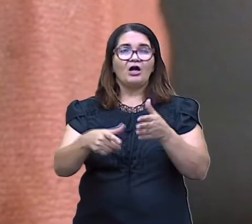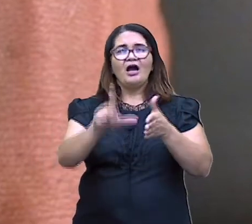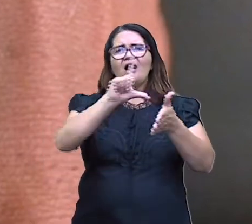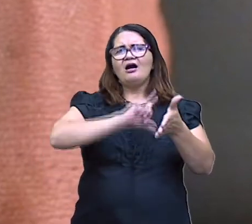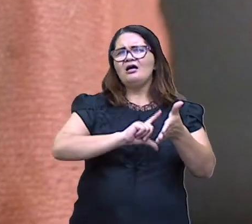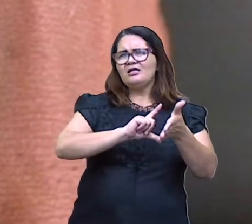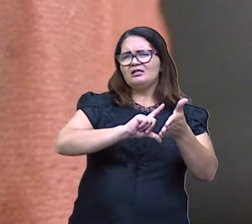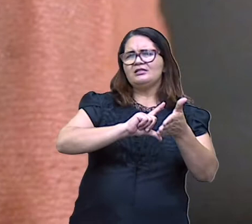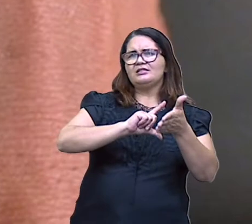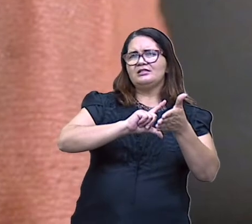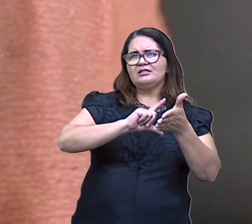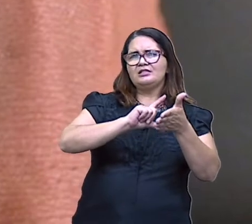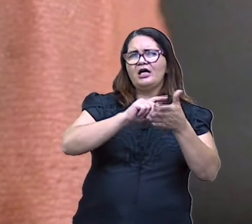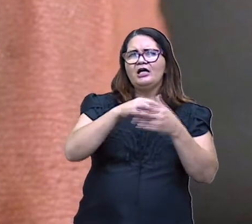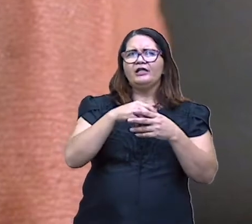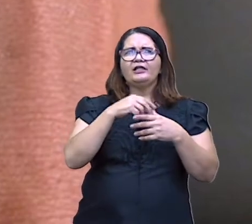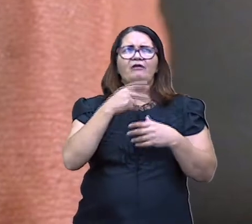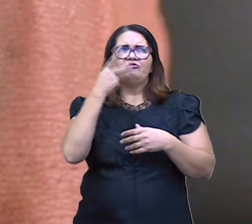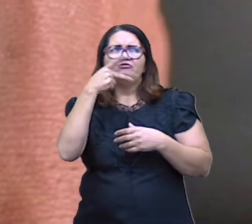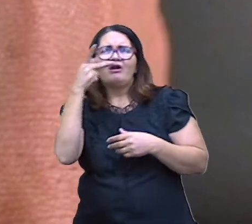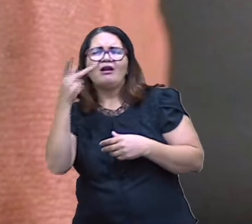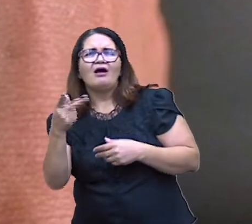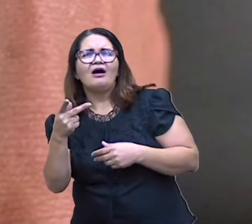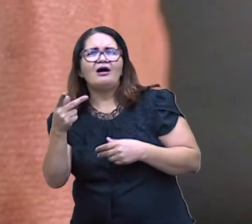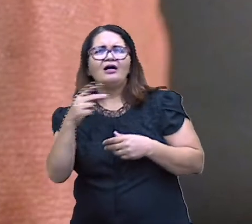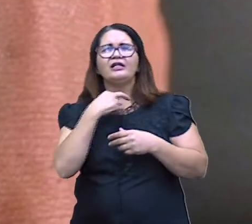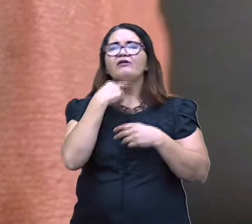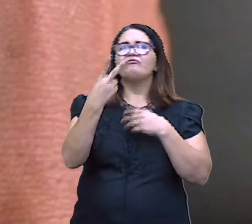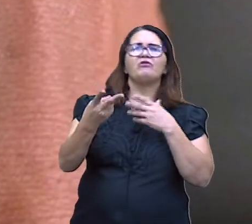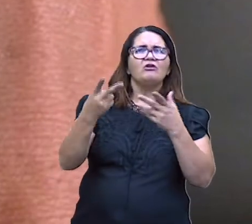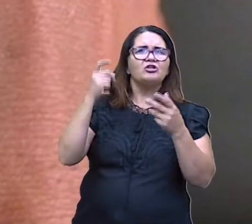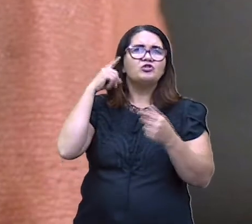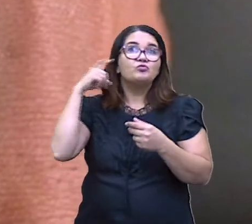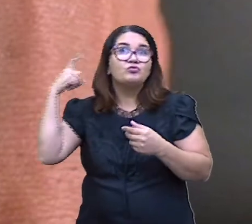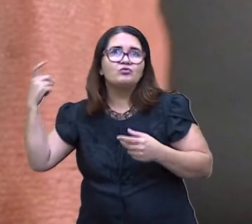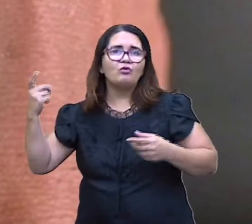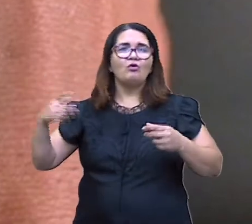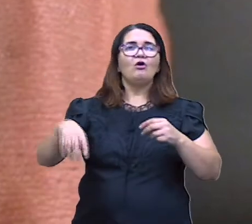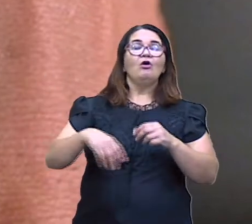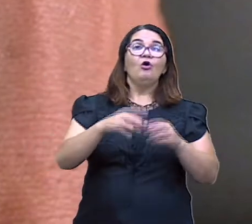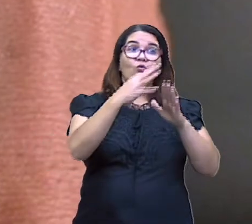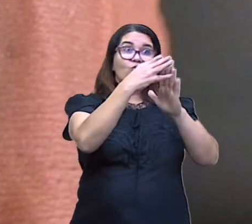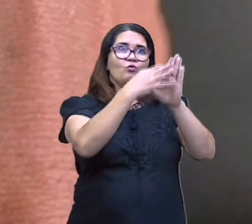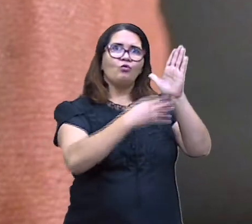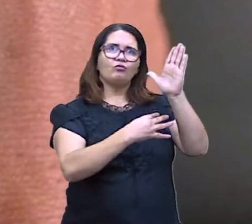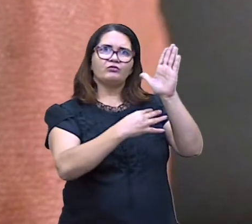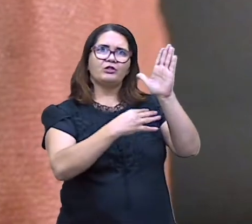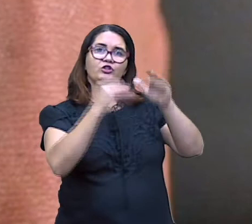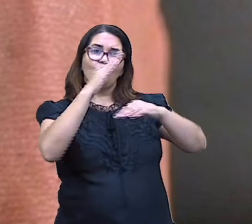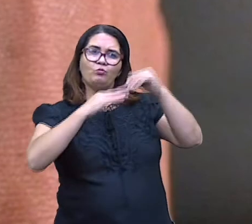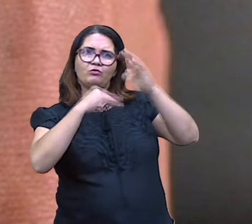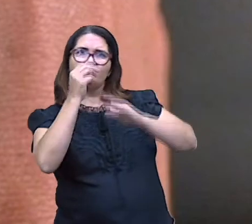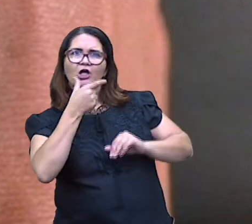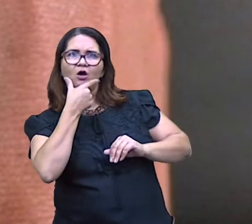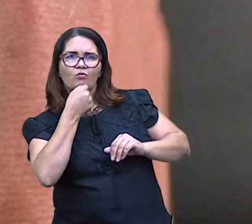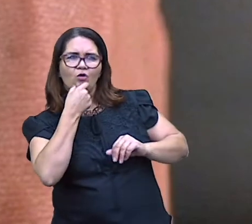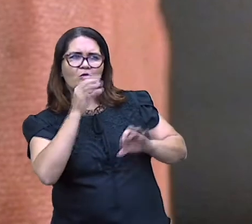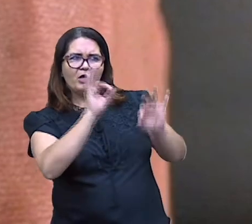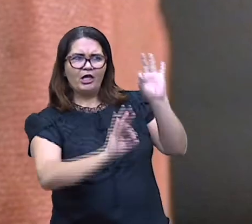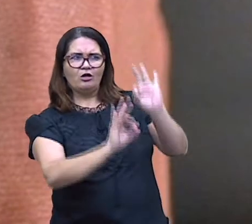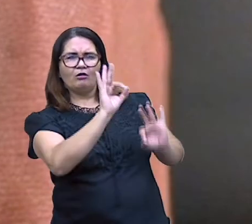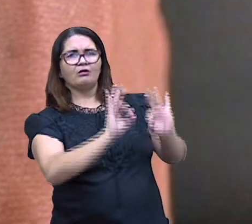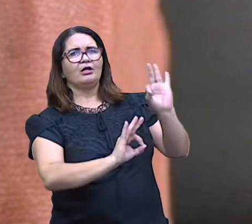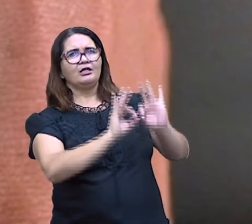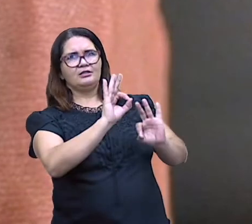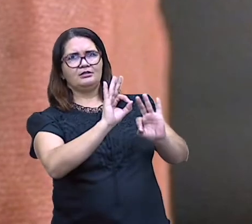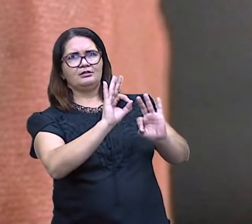da fala do guia, o roteirista ele descreve o que está acontecendo naquela cena, que é aquela ação que eu falei para vocês. Olha aí para